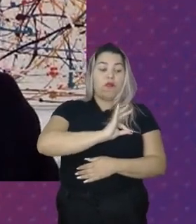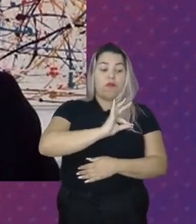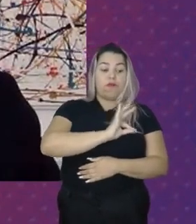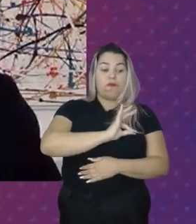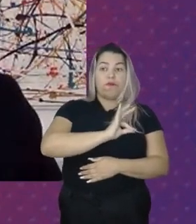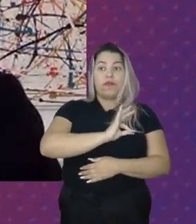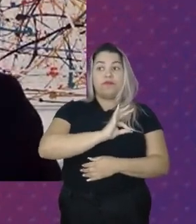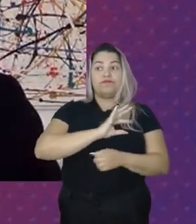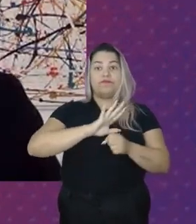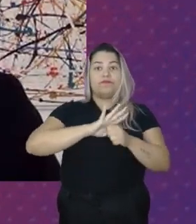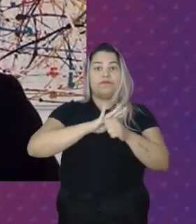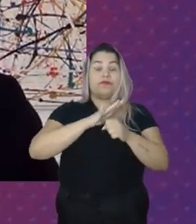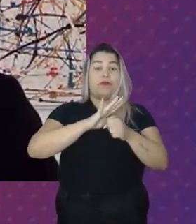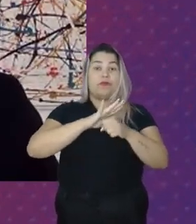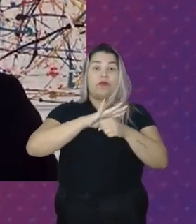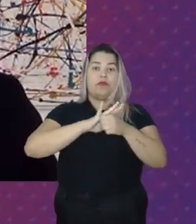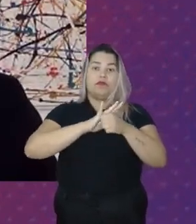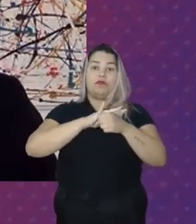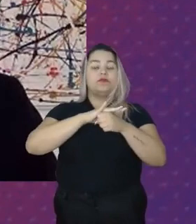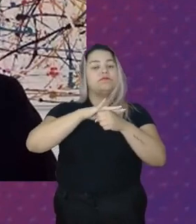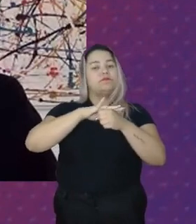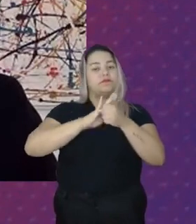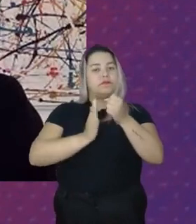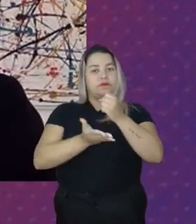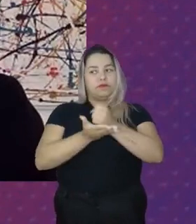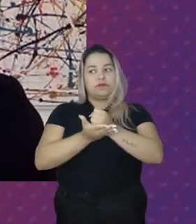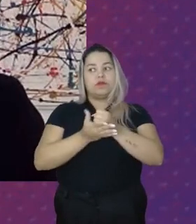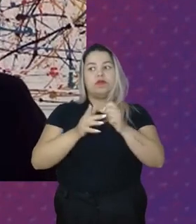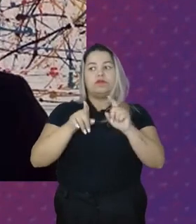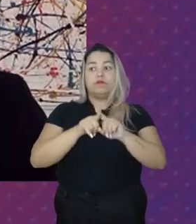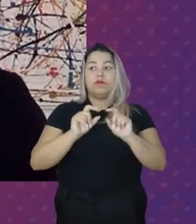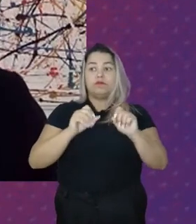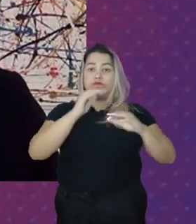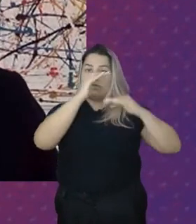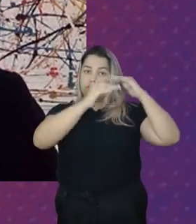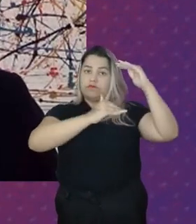sanitário sobre as mulheres negras que desempenhavam esse trabalho.